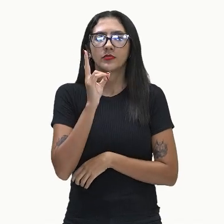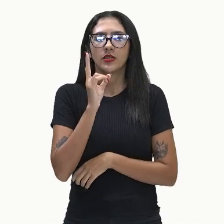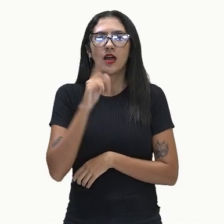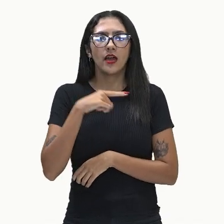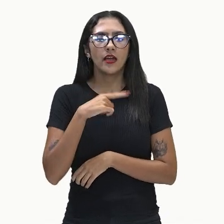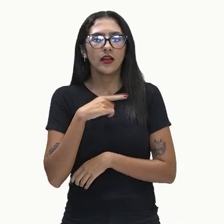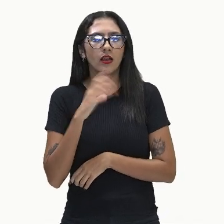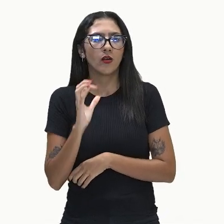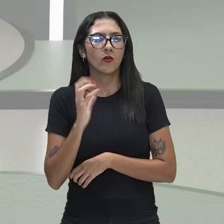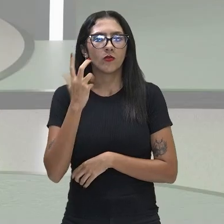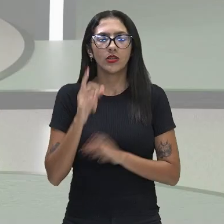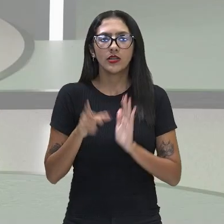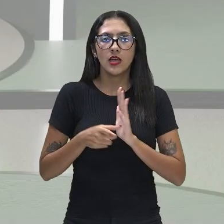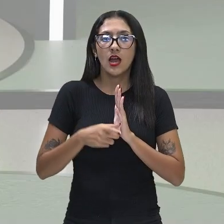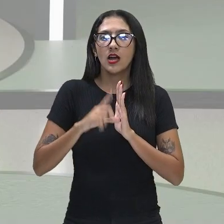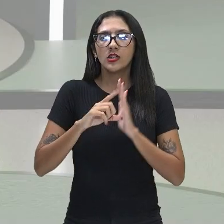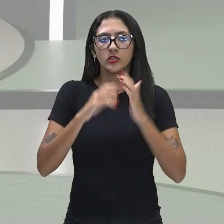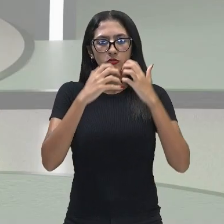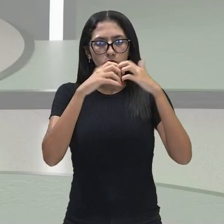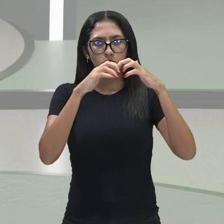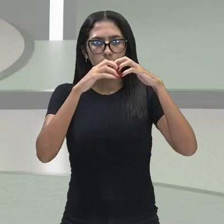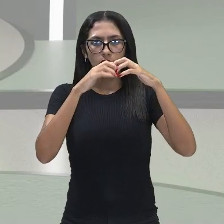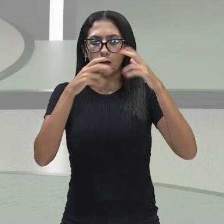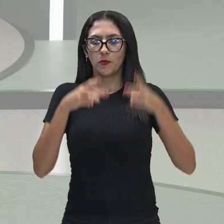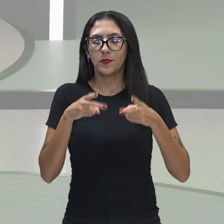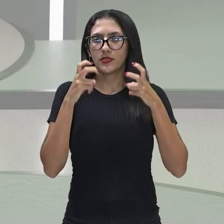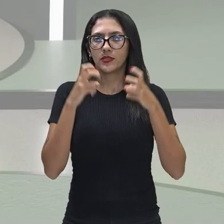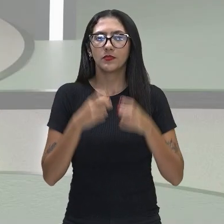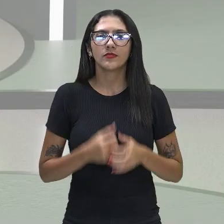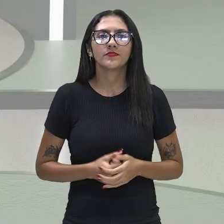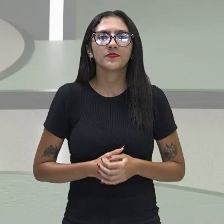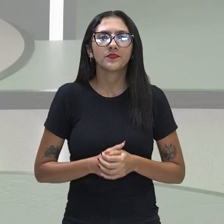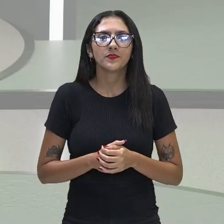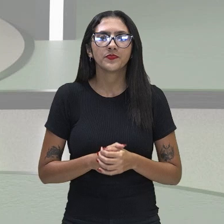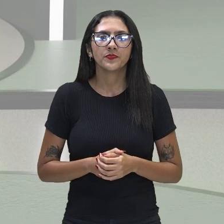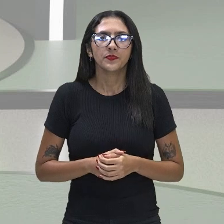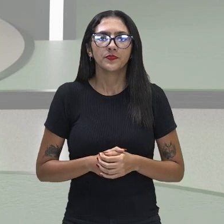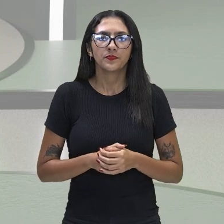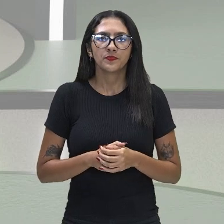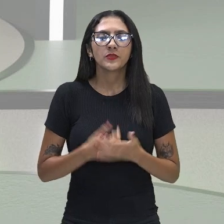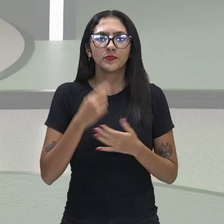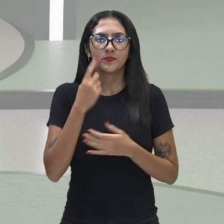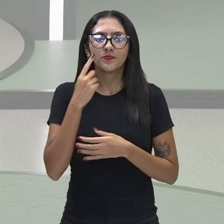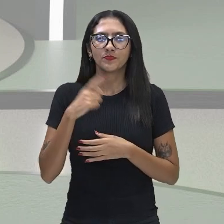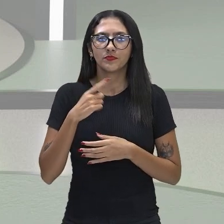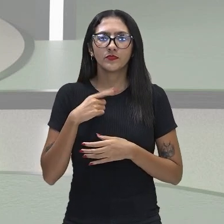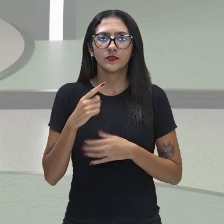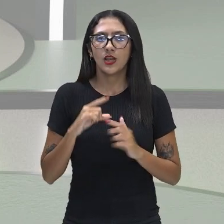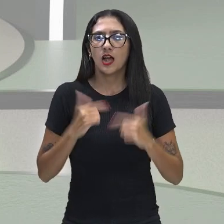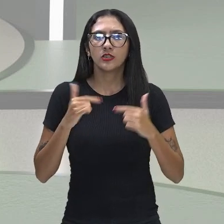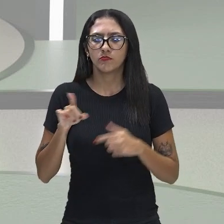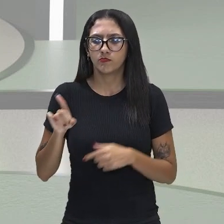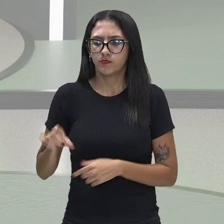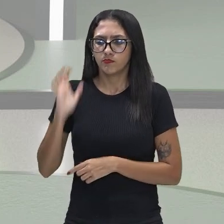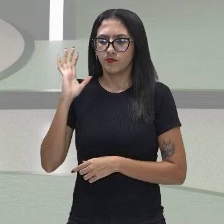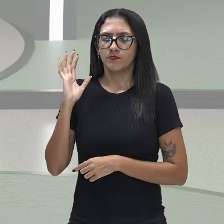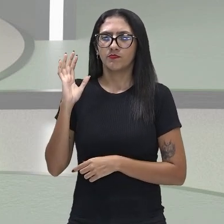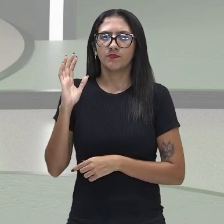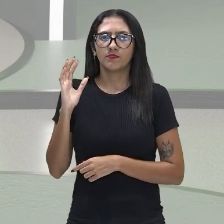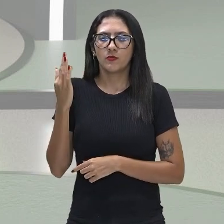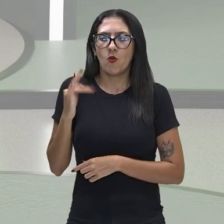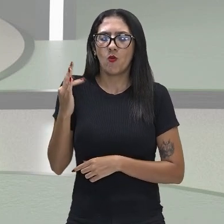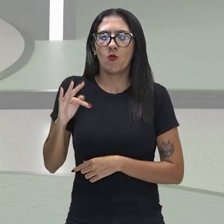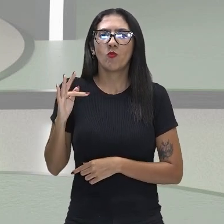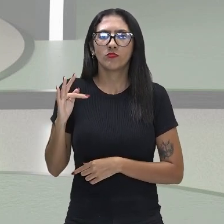da mensagem chegar ao seu cérebro. Então, o ato reflexo é aquele instinto de tirar, e